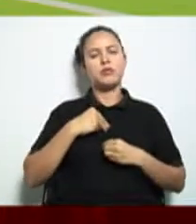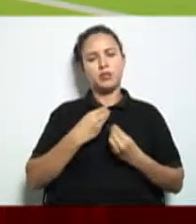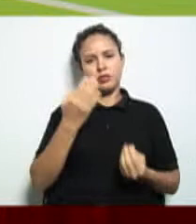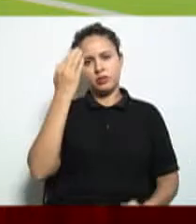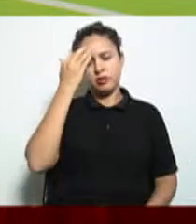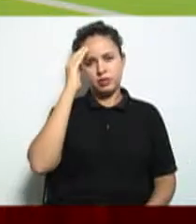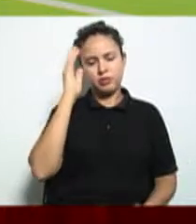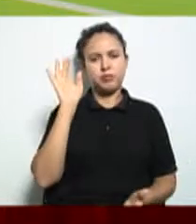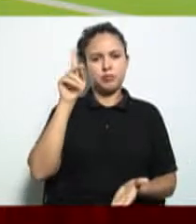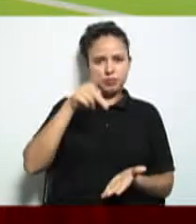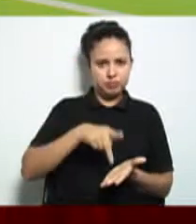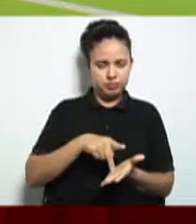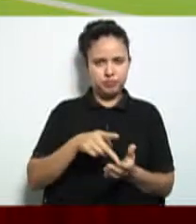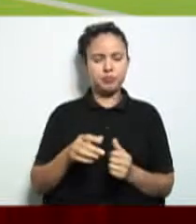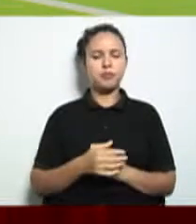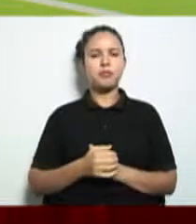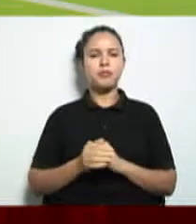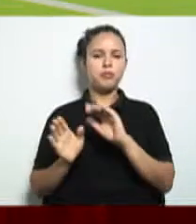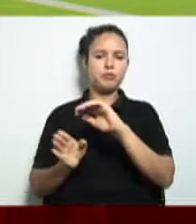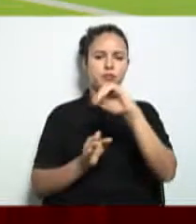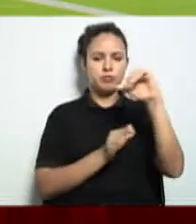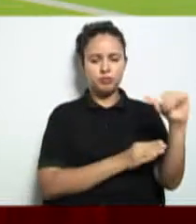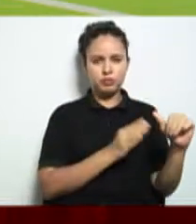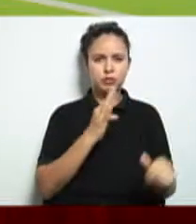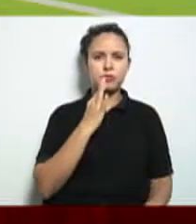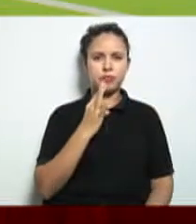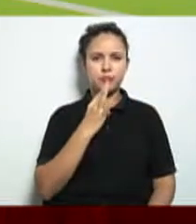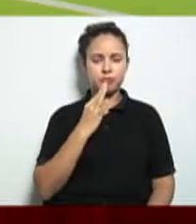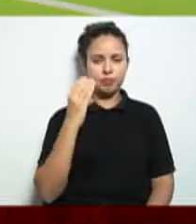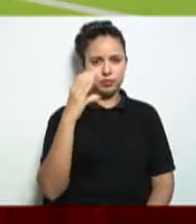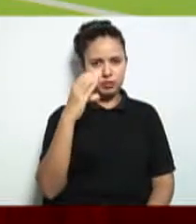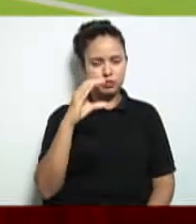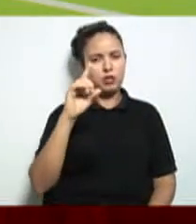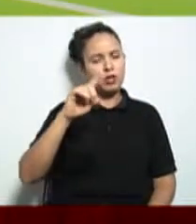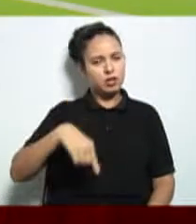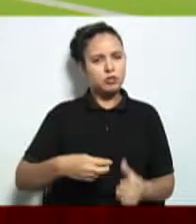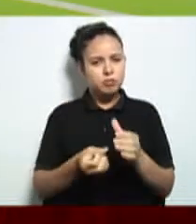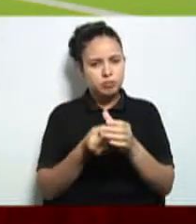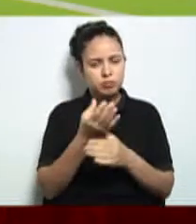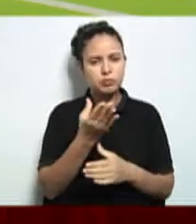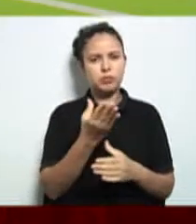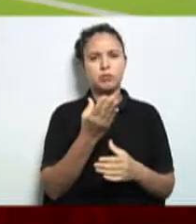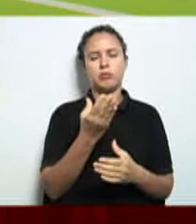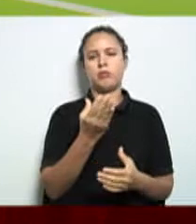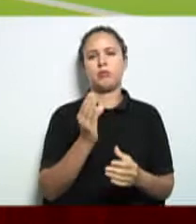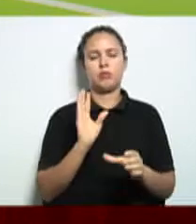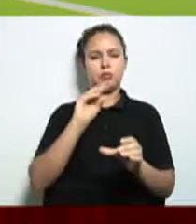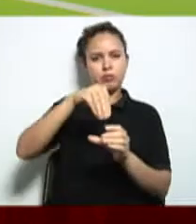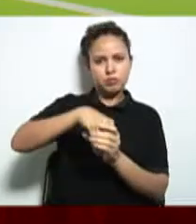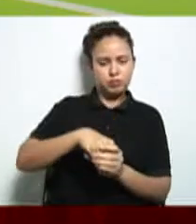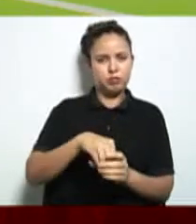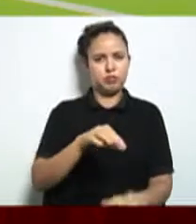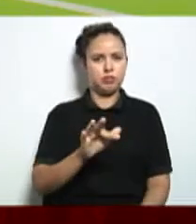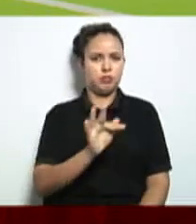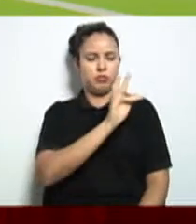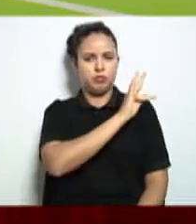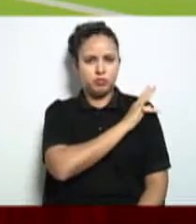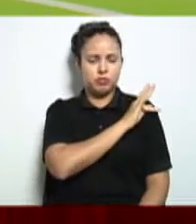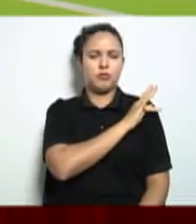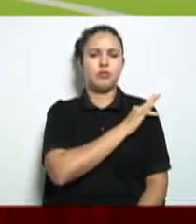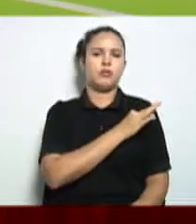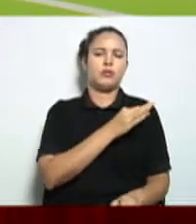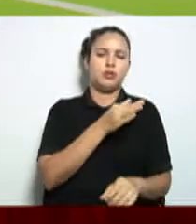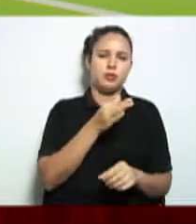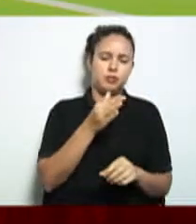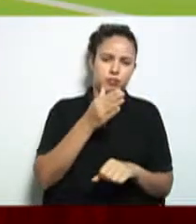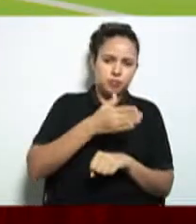verdades. Já o conhecimento científico, ele é produzido na academia, é por testagem. Lembra que a